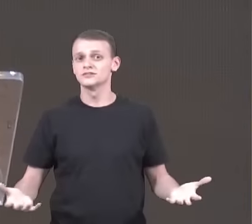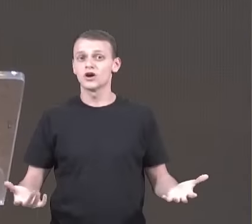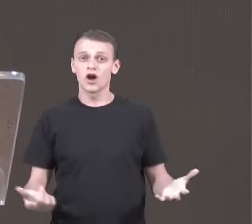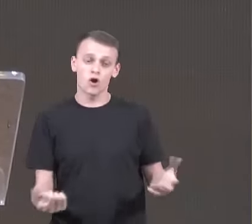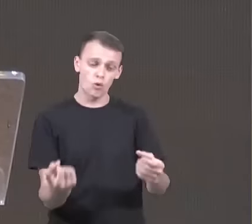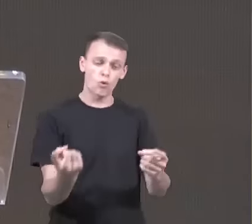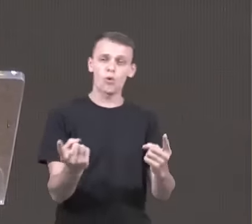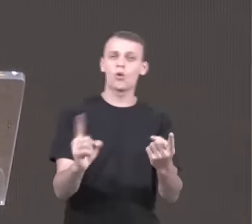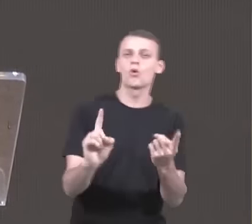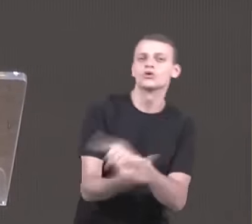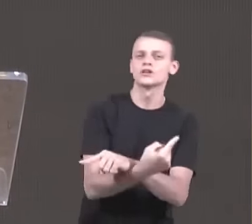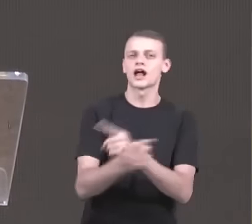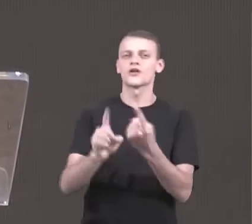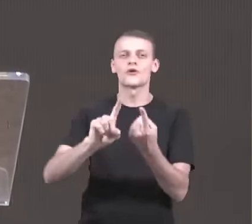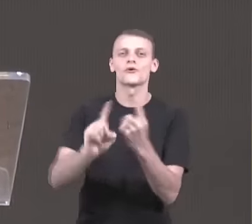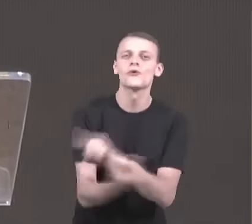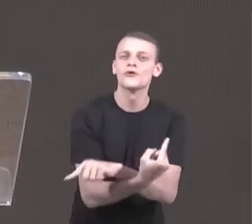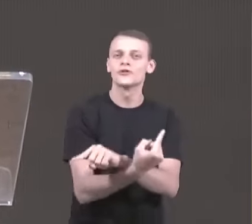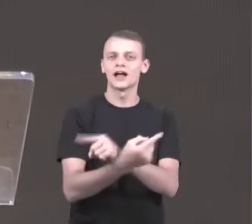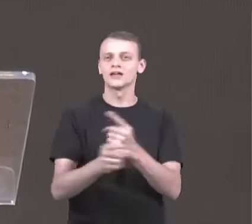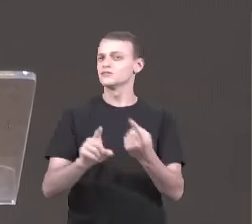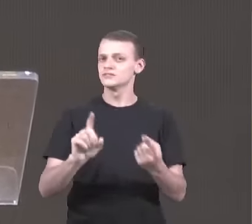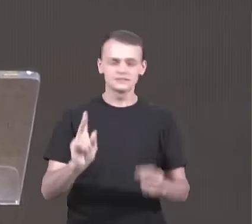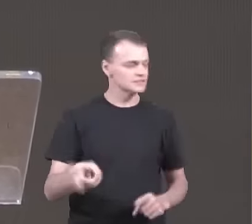leis progressistas são anticristãs.